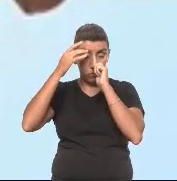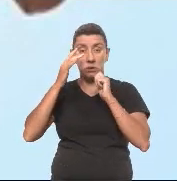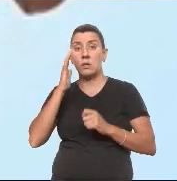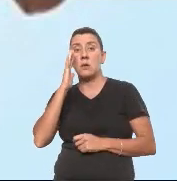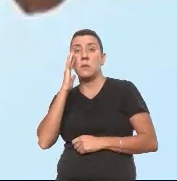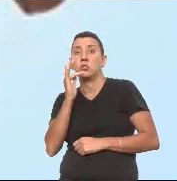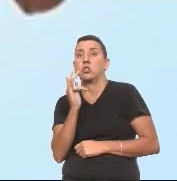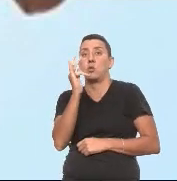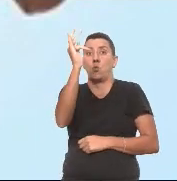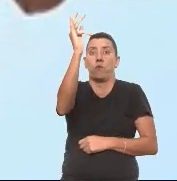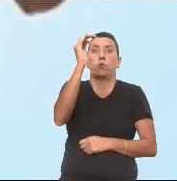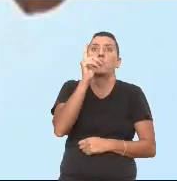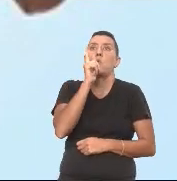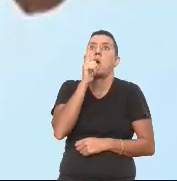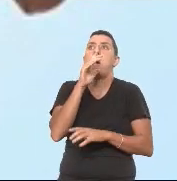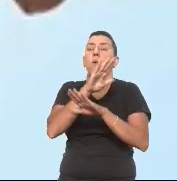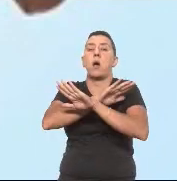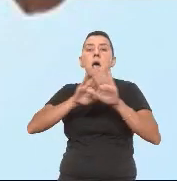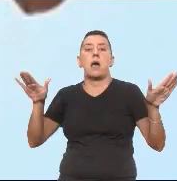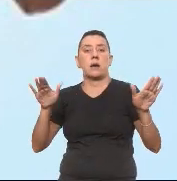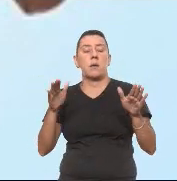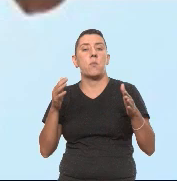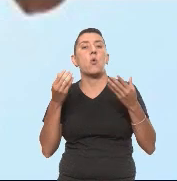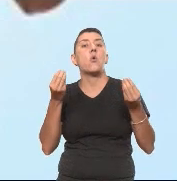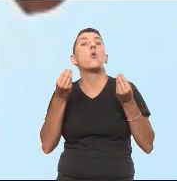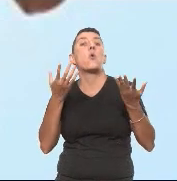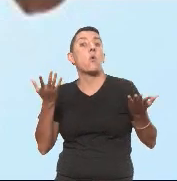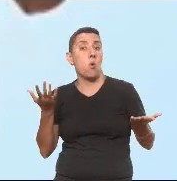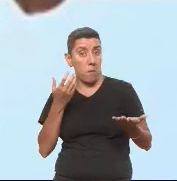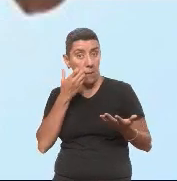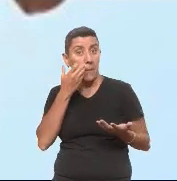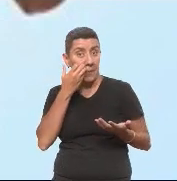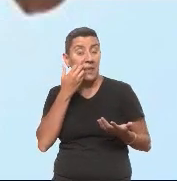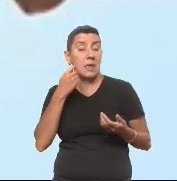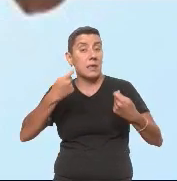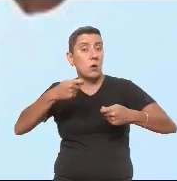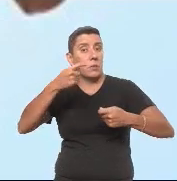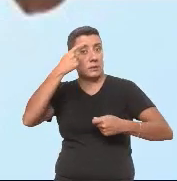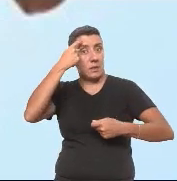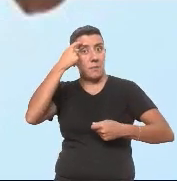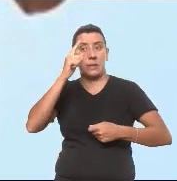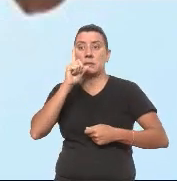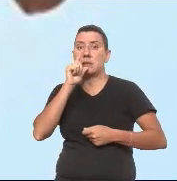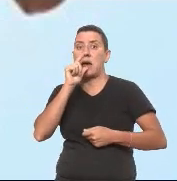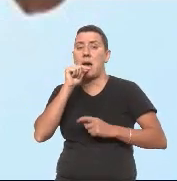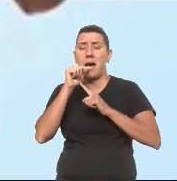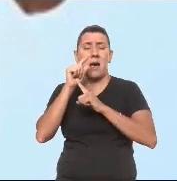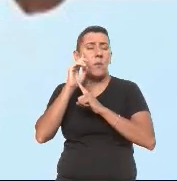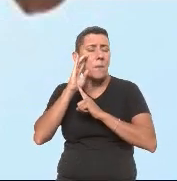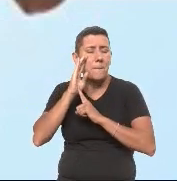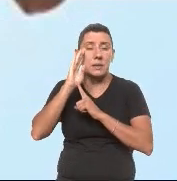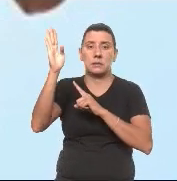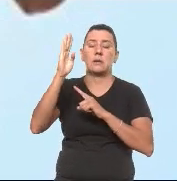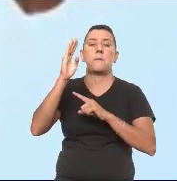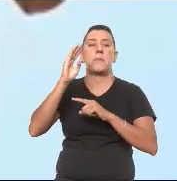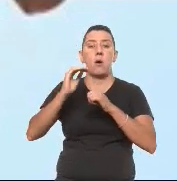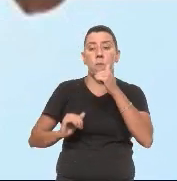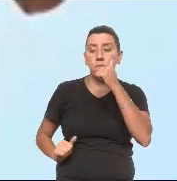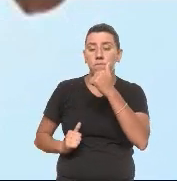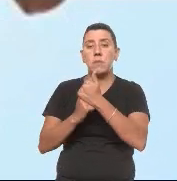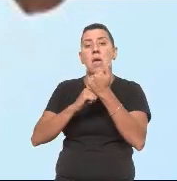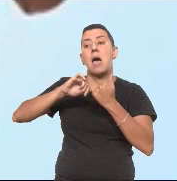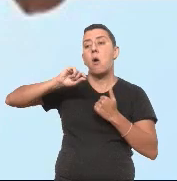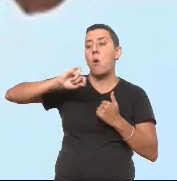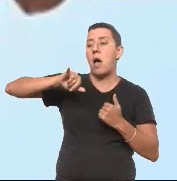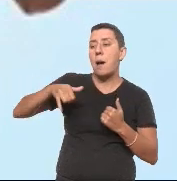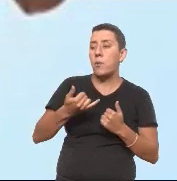um de cada três pessoas em cada um dos continentes do Globo tão a água é algo fundamental e o melhor aproveitamento